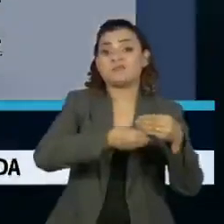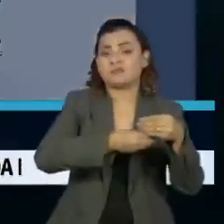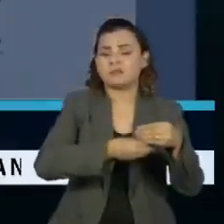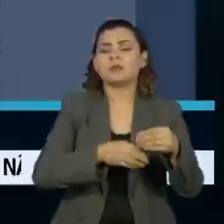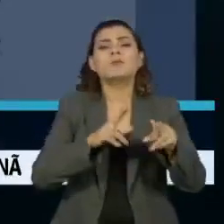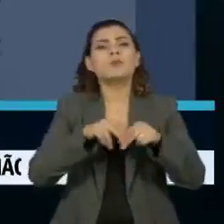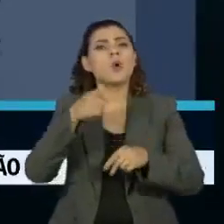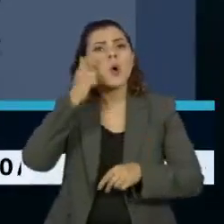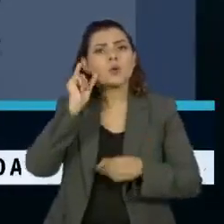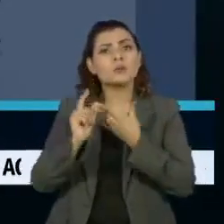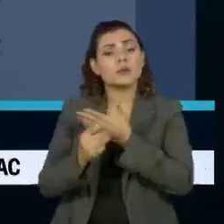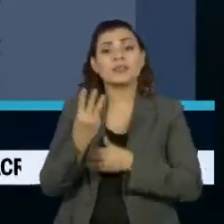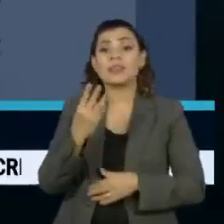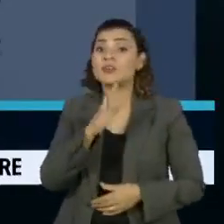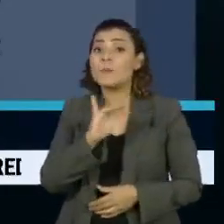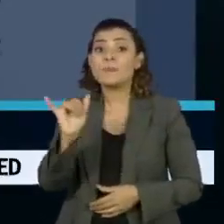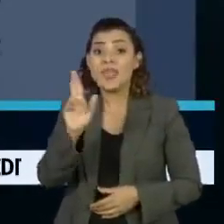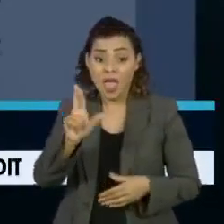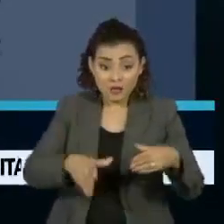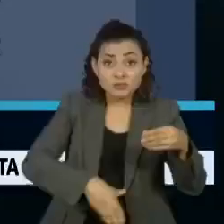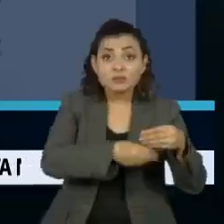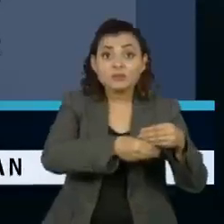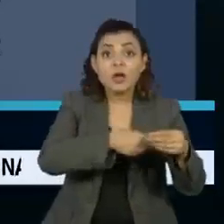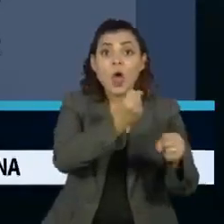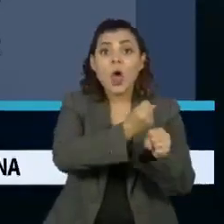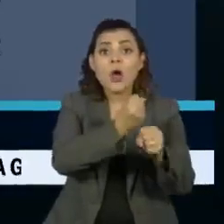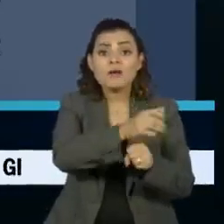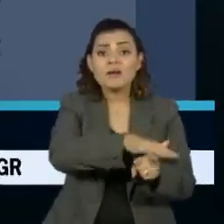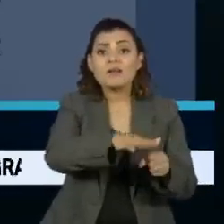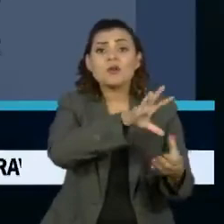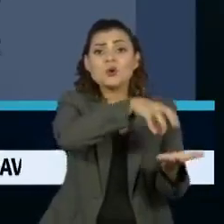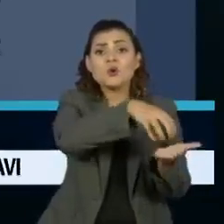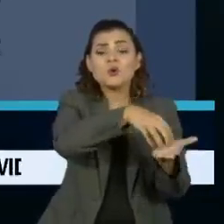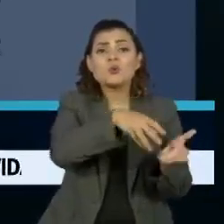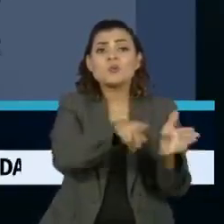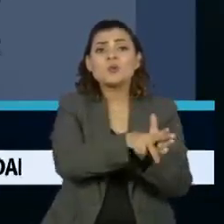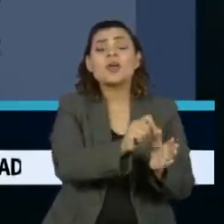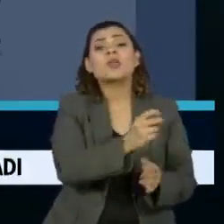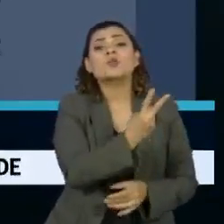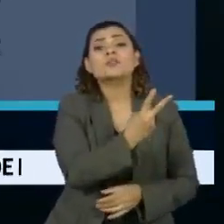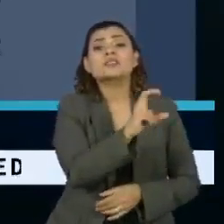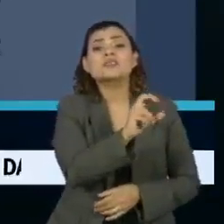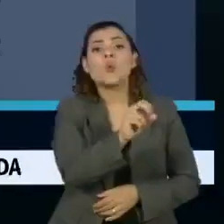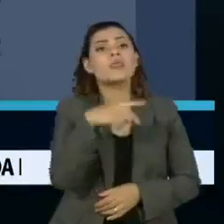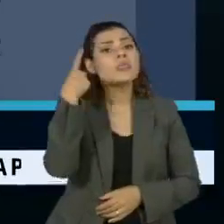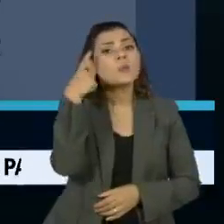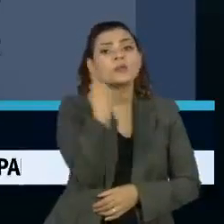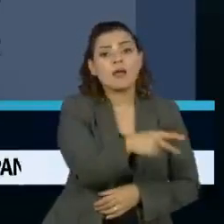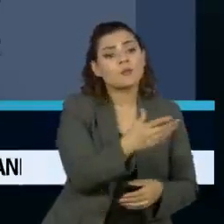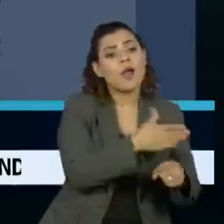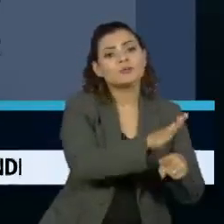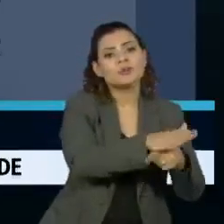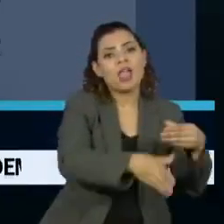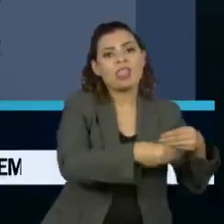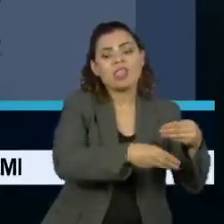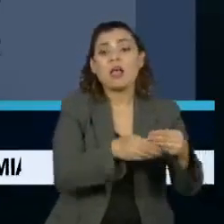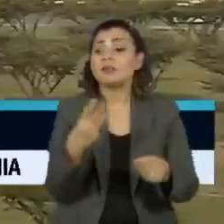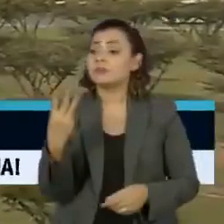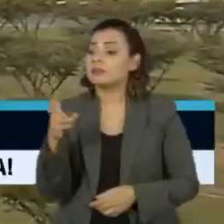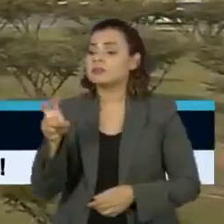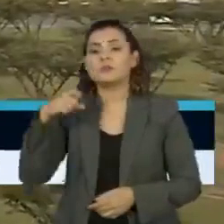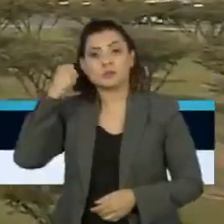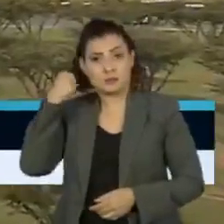ontem, 3 bilhões de reais em emendas para obras nas bases eleitorais de 250 deputados e 35